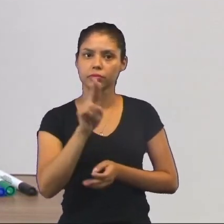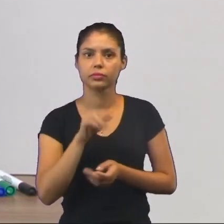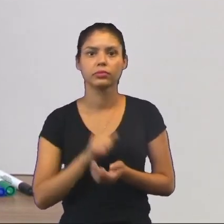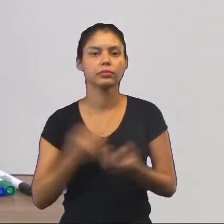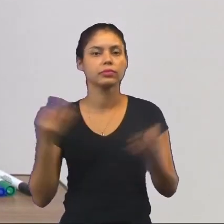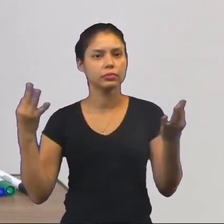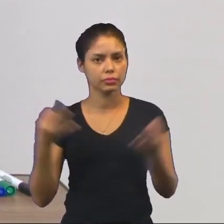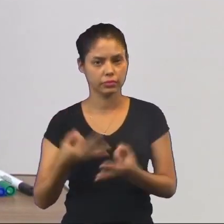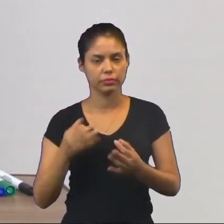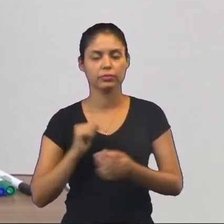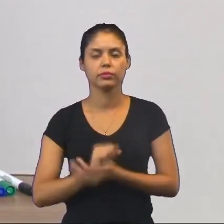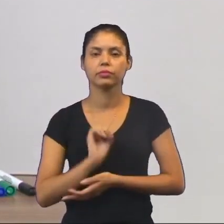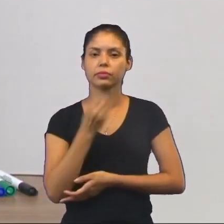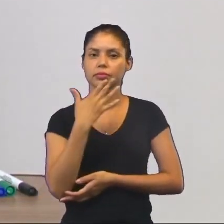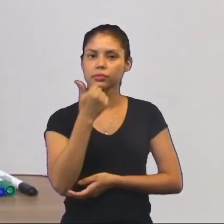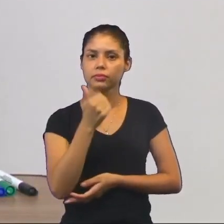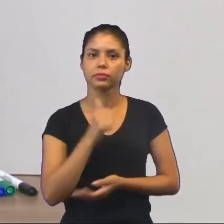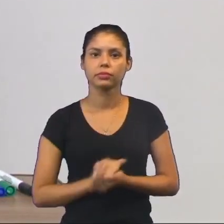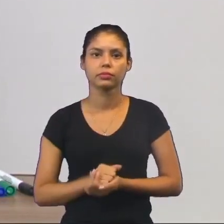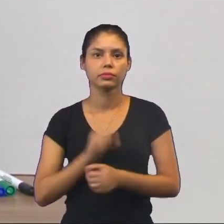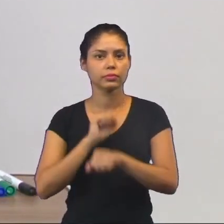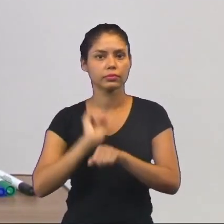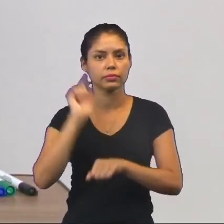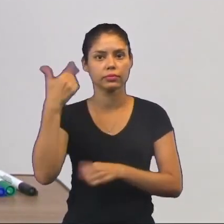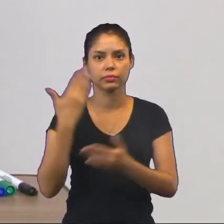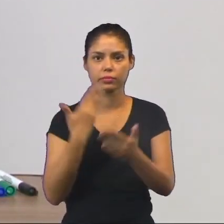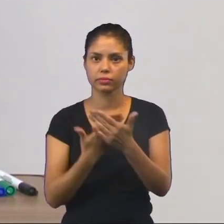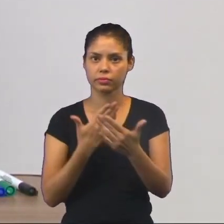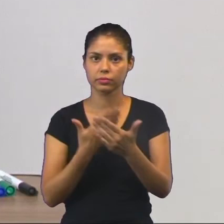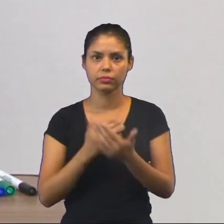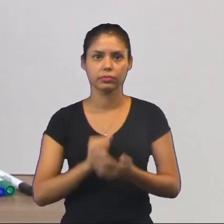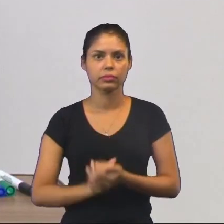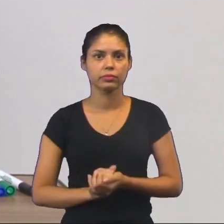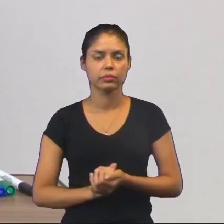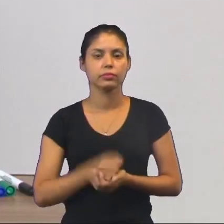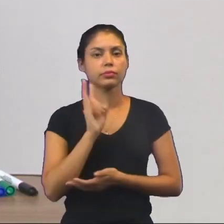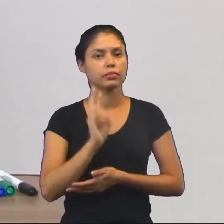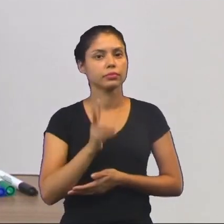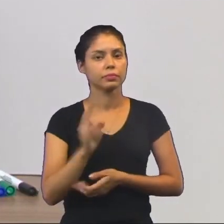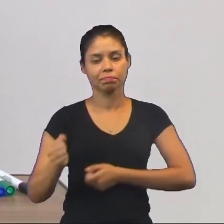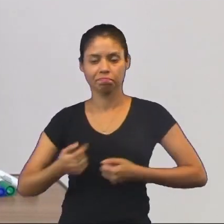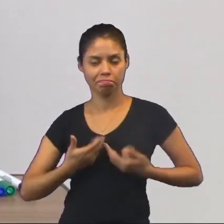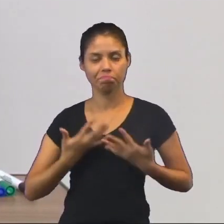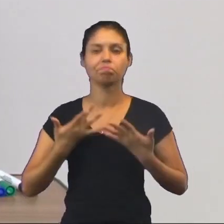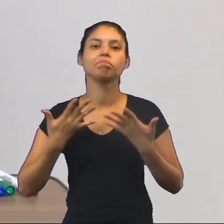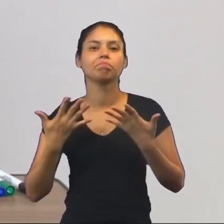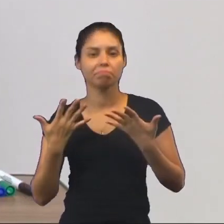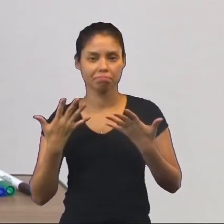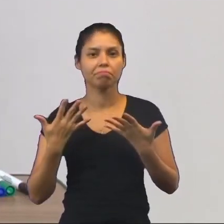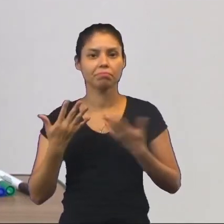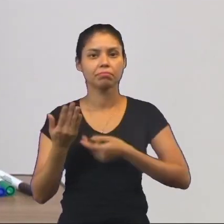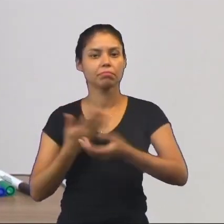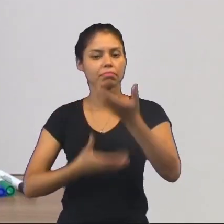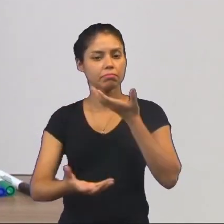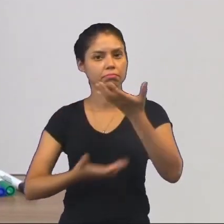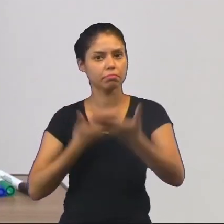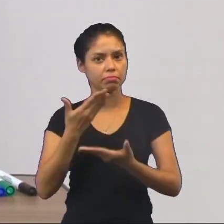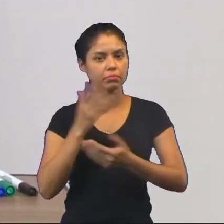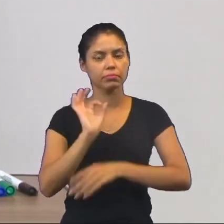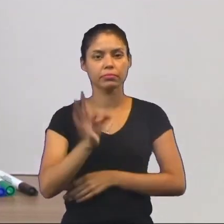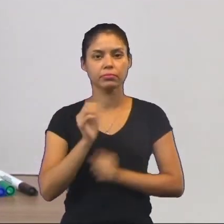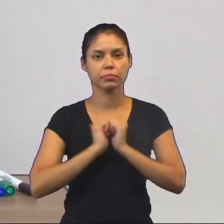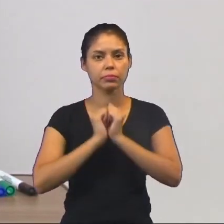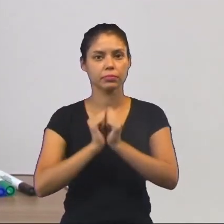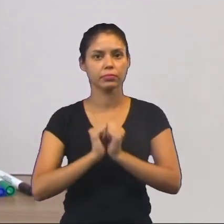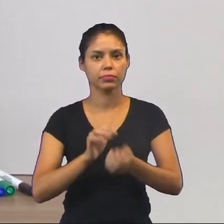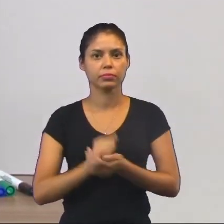maneira correta. Tudo bem? Eu espero vocês na nossa próxima aula com a mesma empolgação, participando junto comigo,